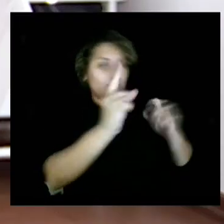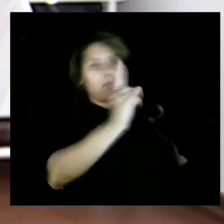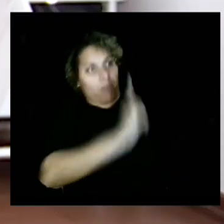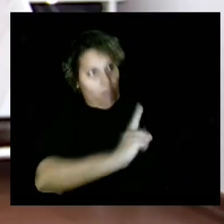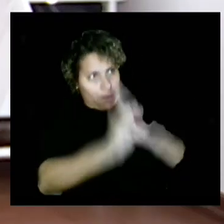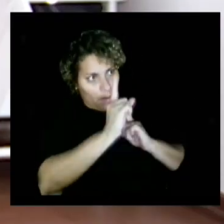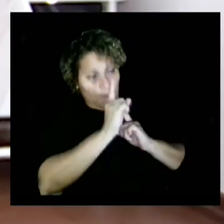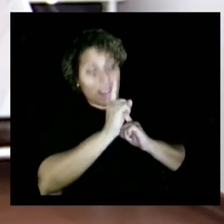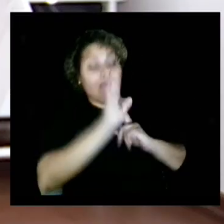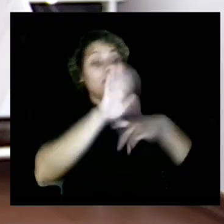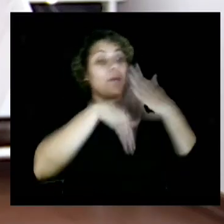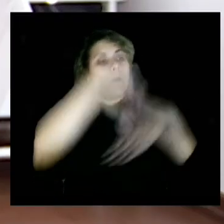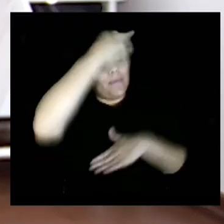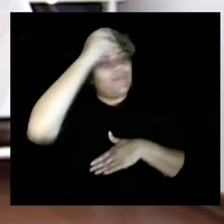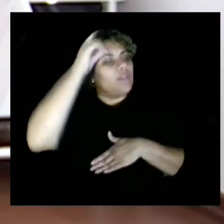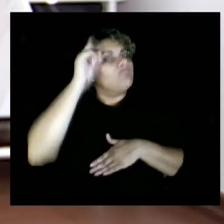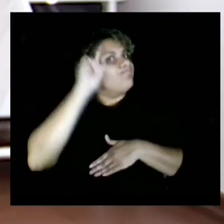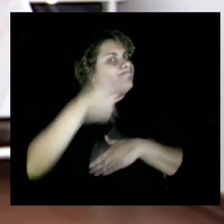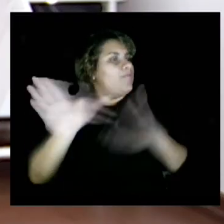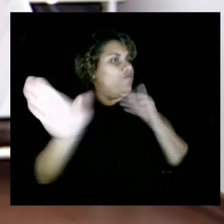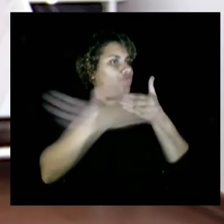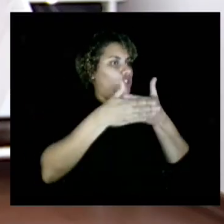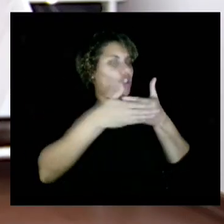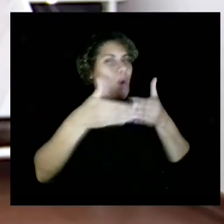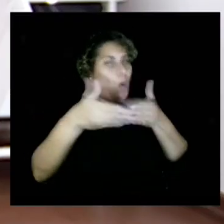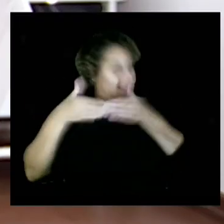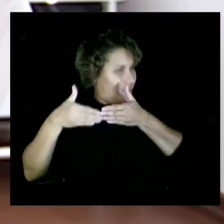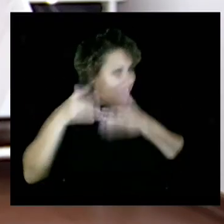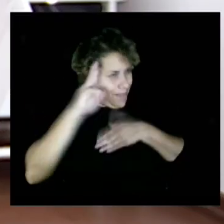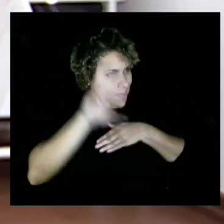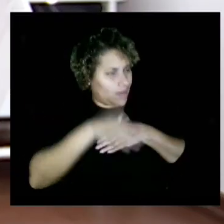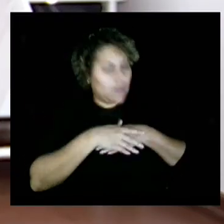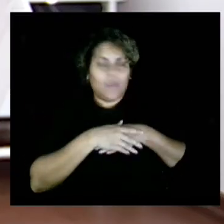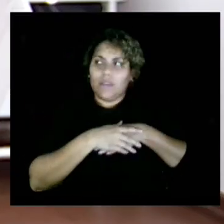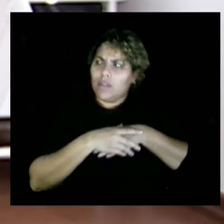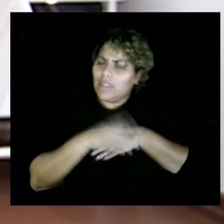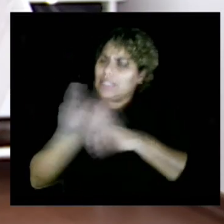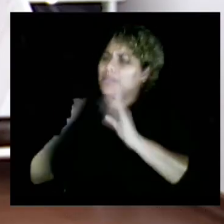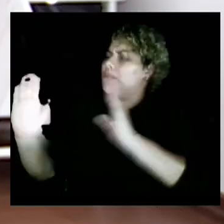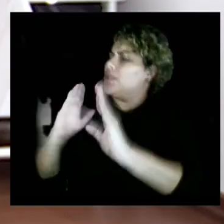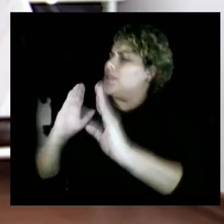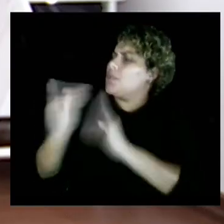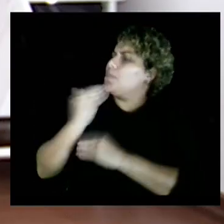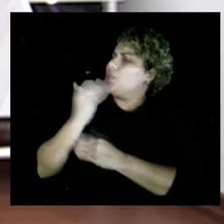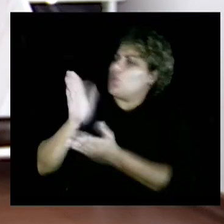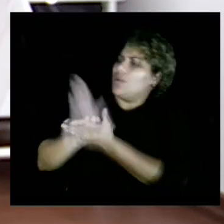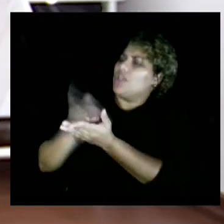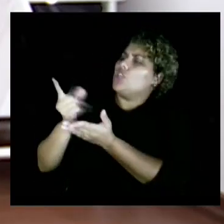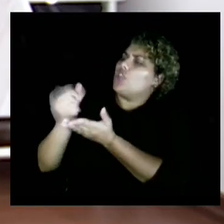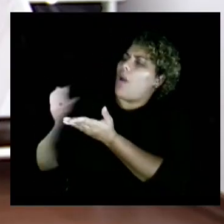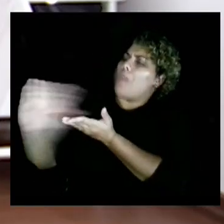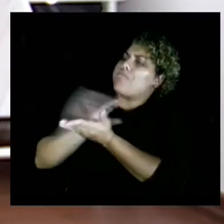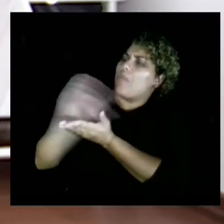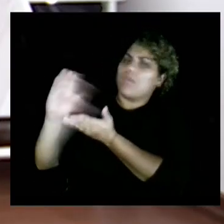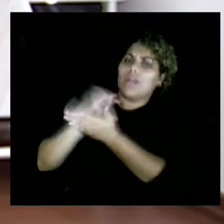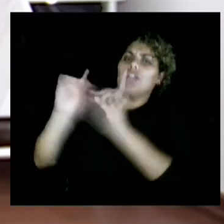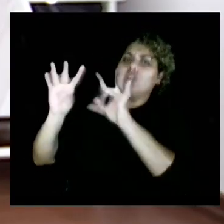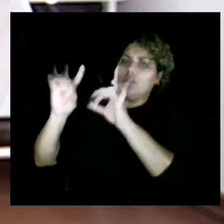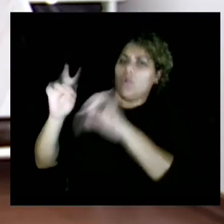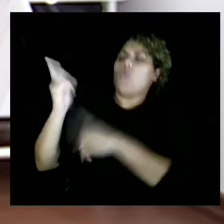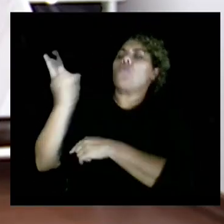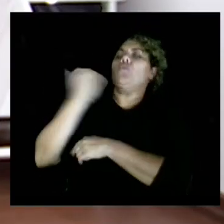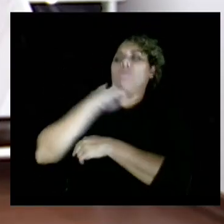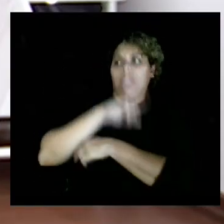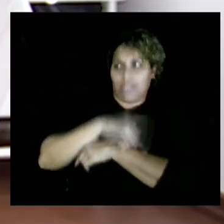Ficou naquele... Você chegou naquele período a pedir algum auxílio, aquele auxílio emergencial? Tive o auxílio, porque